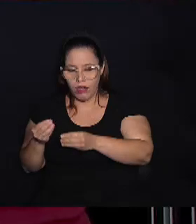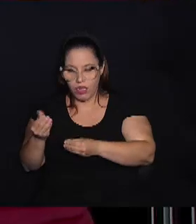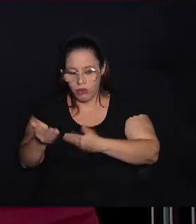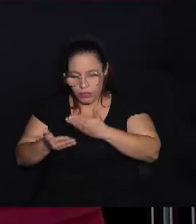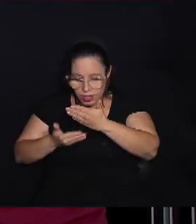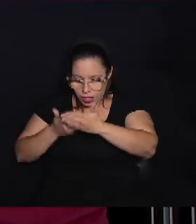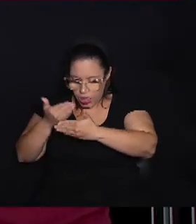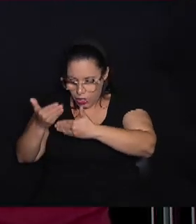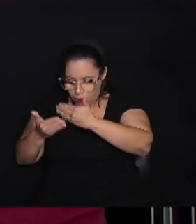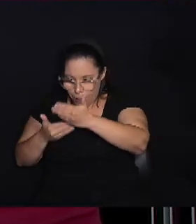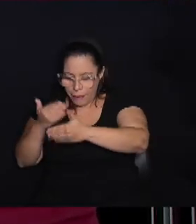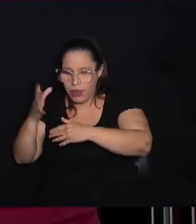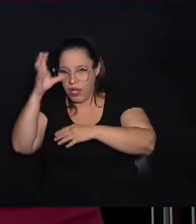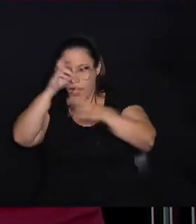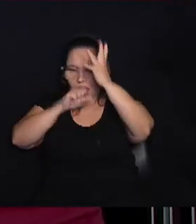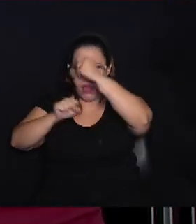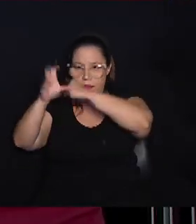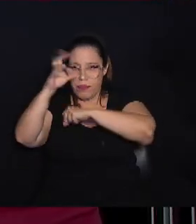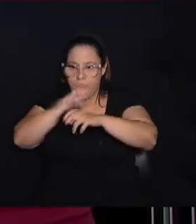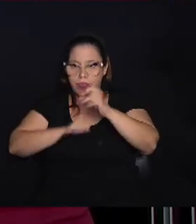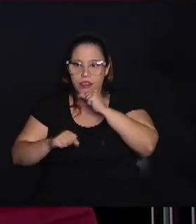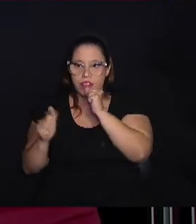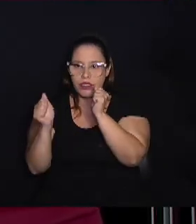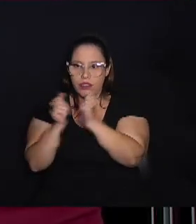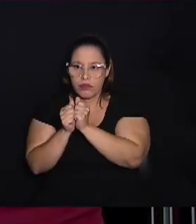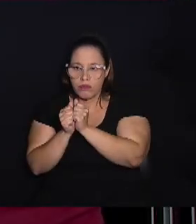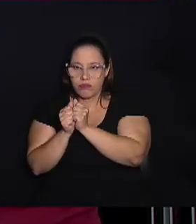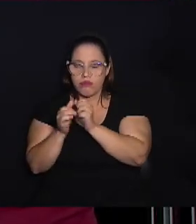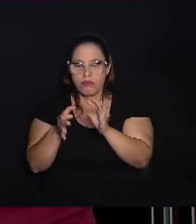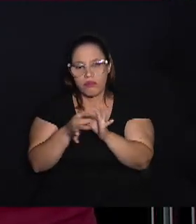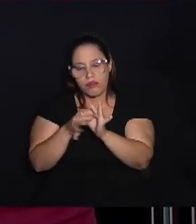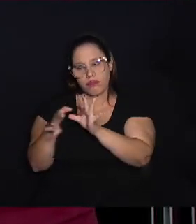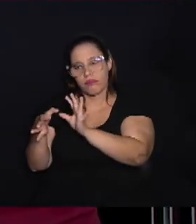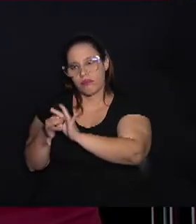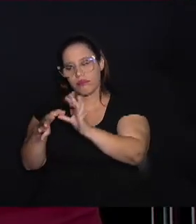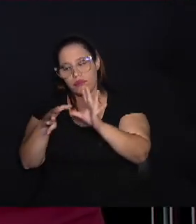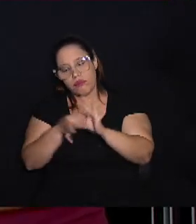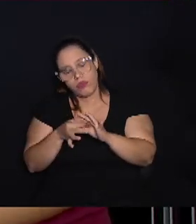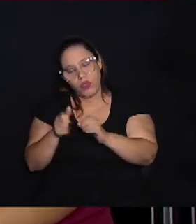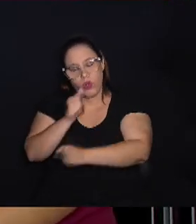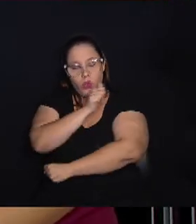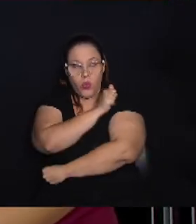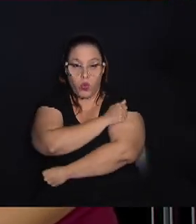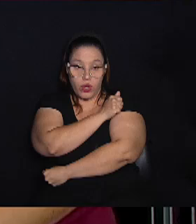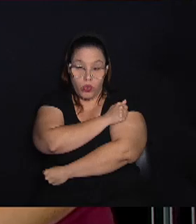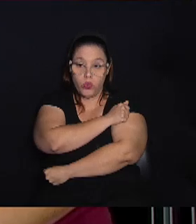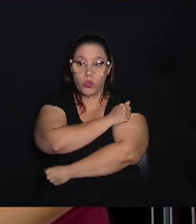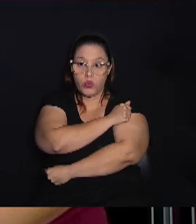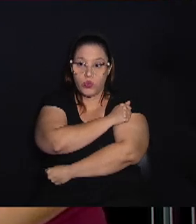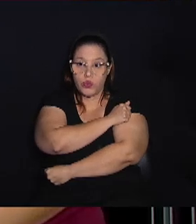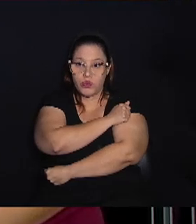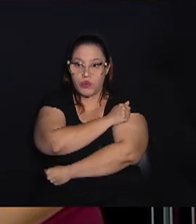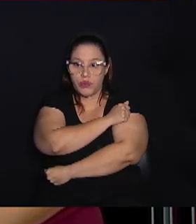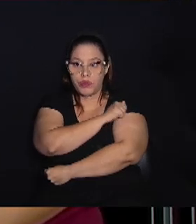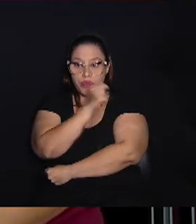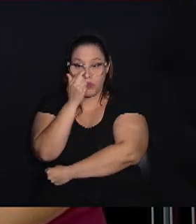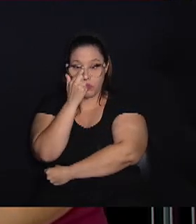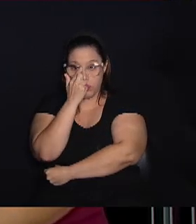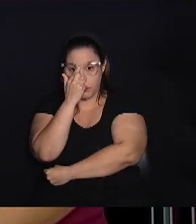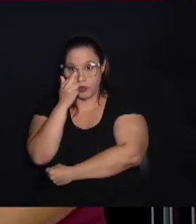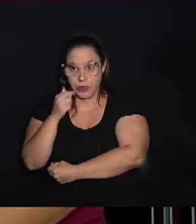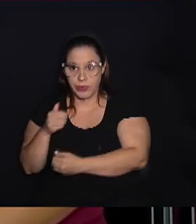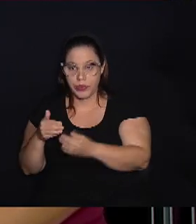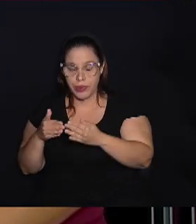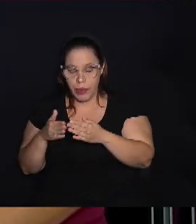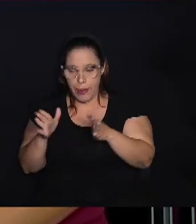compartilhamento, né? Aprender junto também com os participantes ali da oficina, os alunos, né? Acho que tá